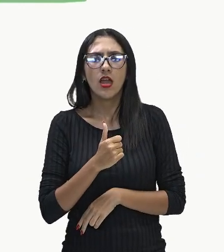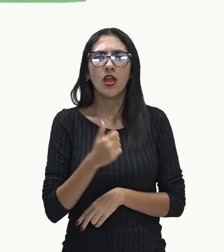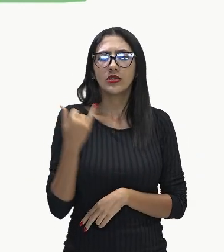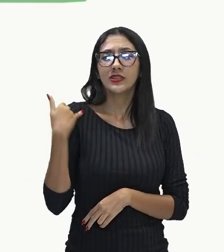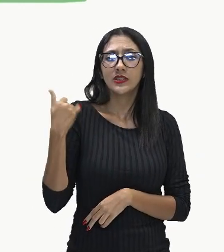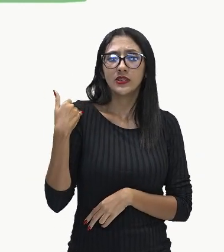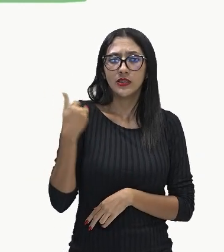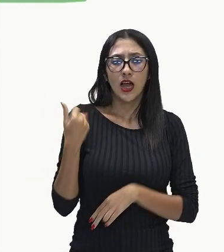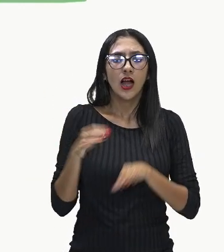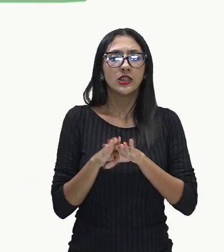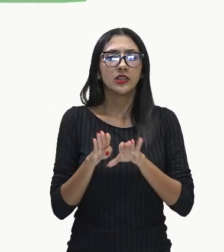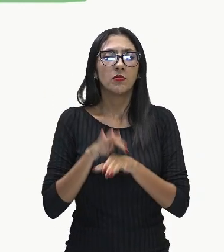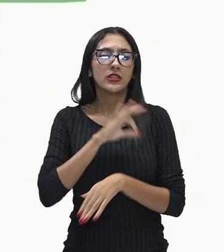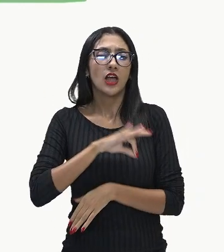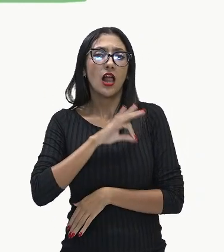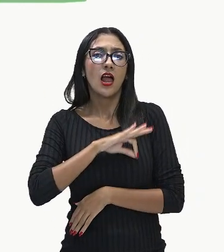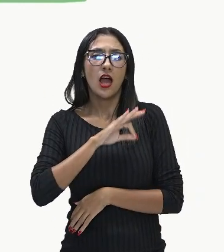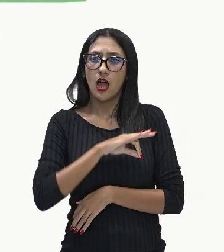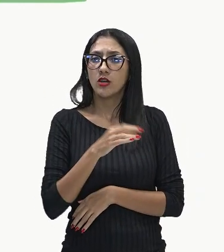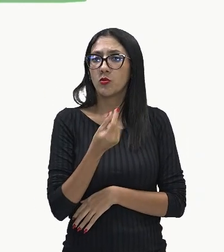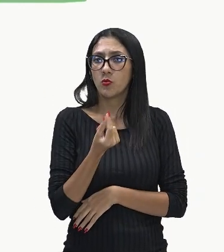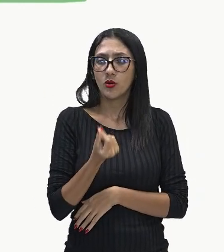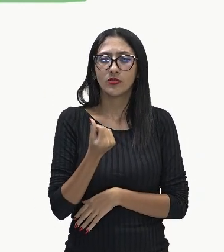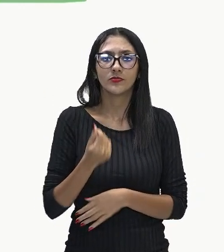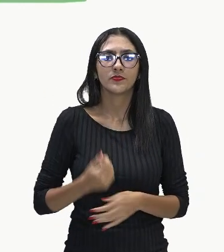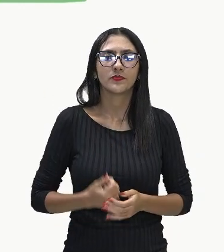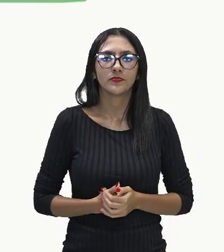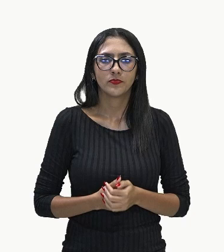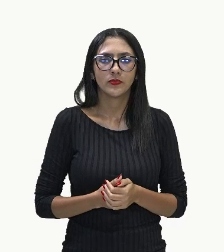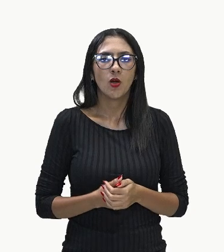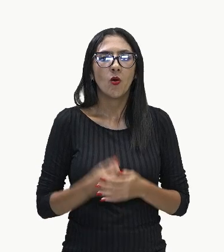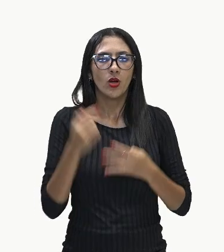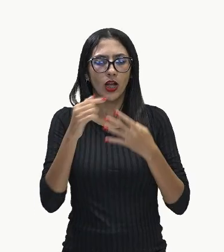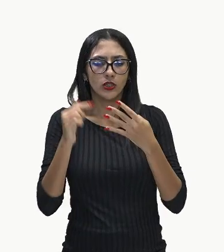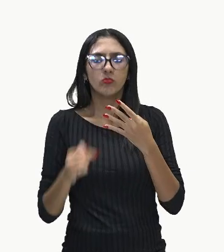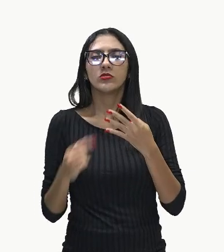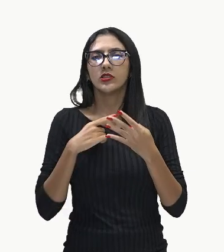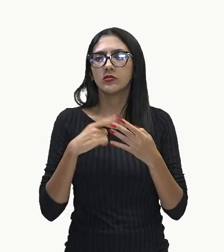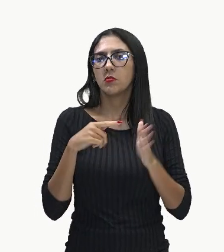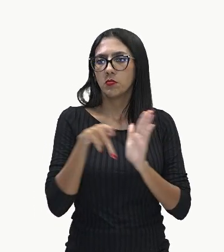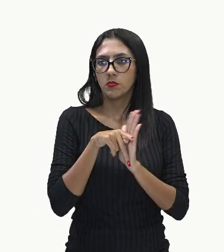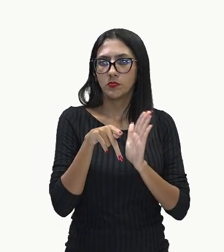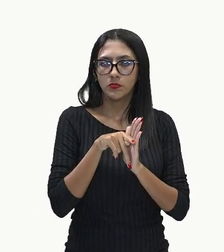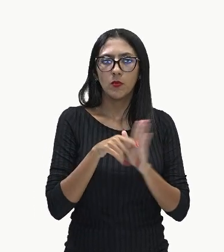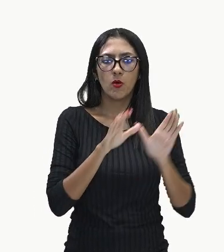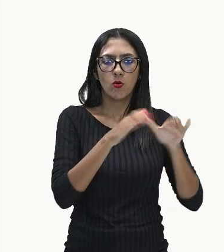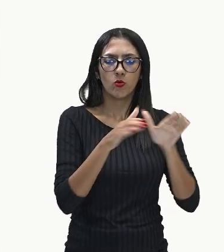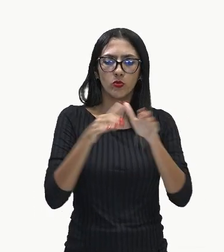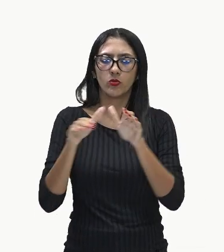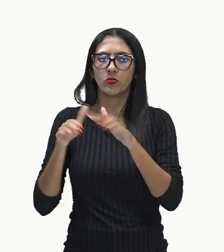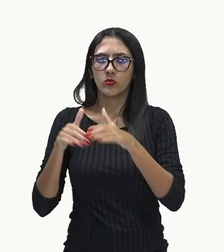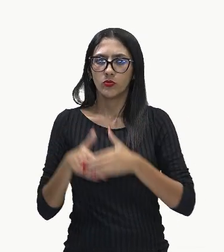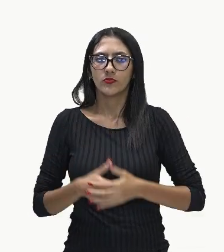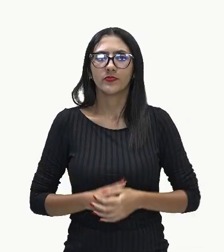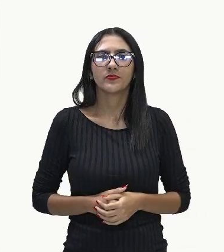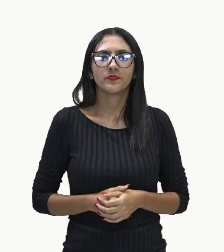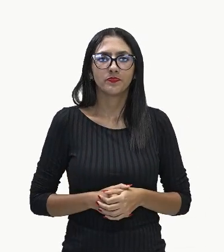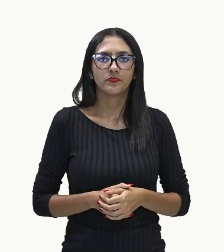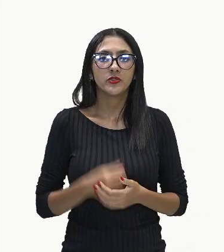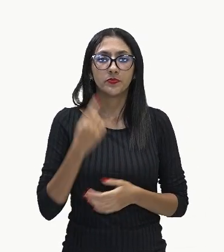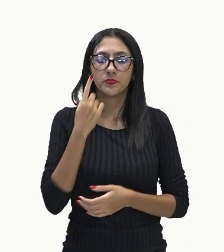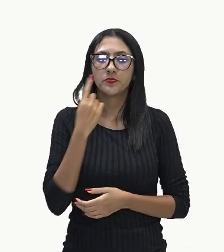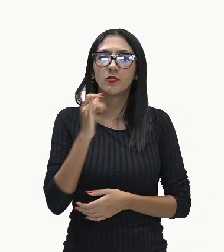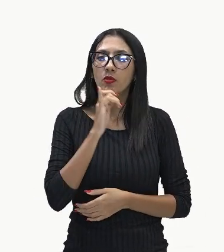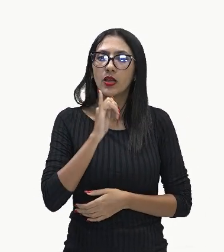renda. Ok? Cada um desses são extratos. Observe a situação. Em